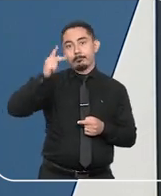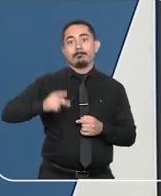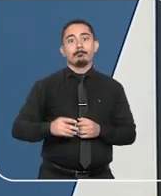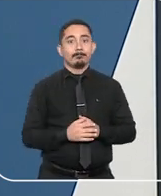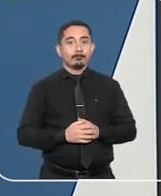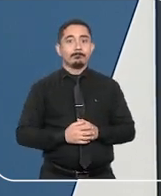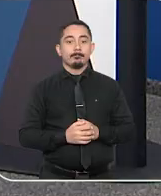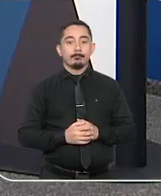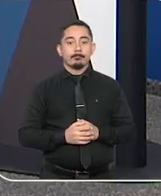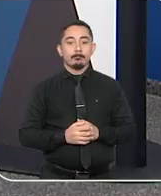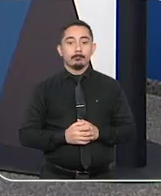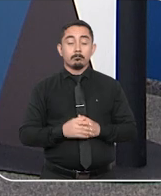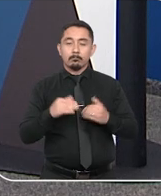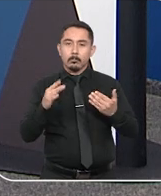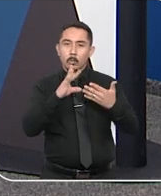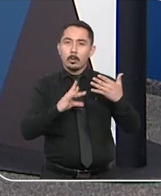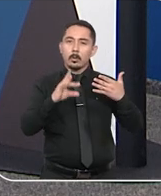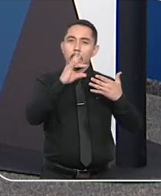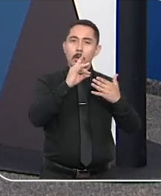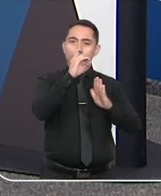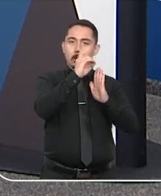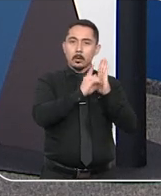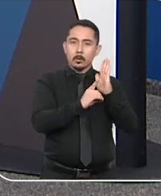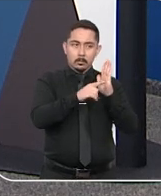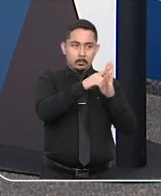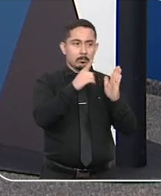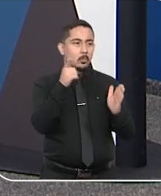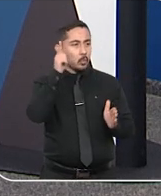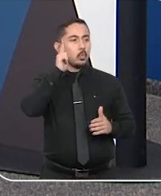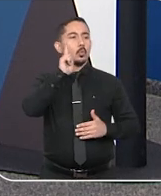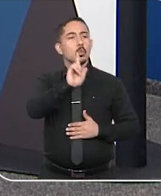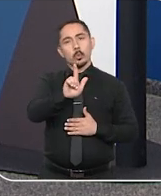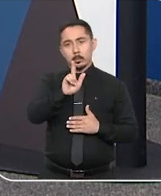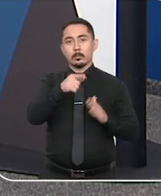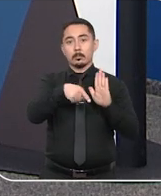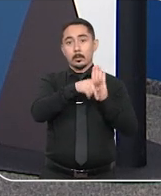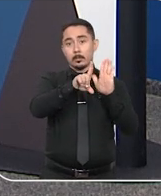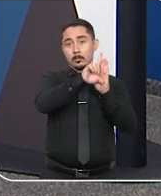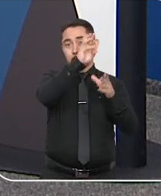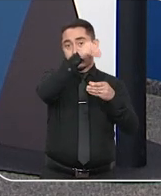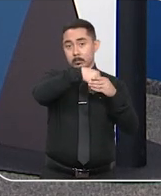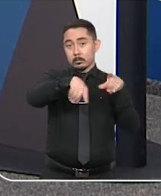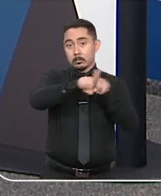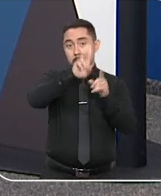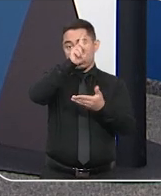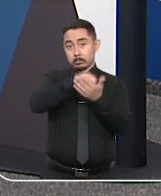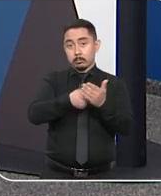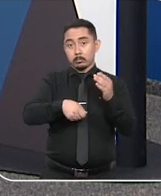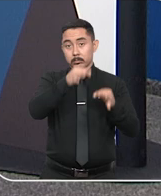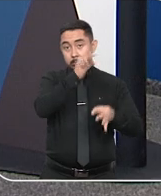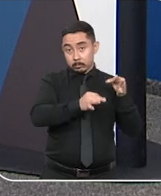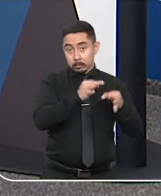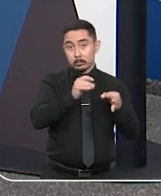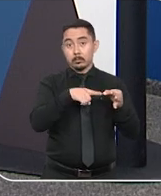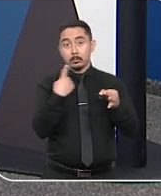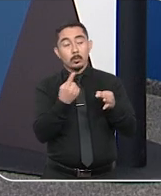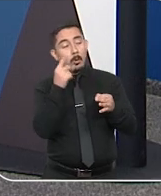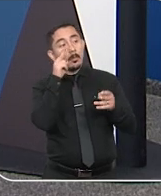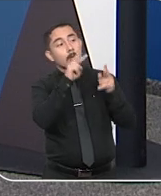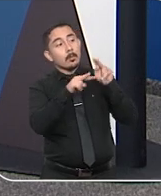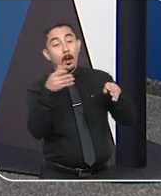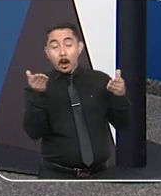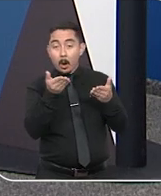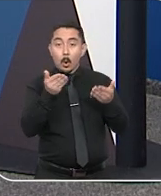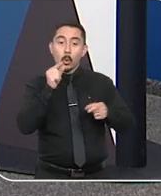de pessoas. Para destacar os direitos conquistados na legislação e nas decisões judiciais,